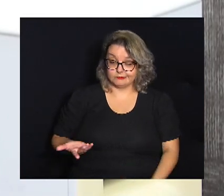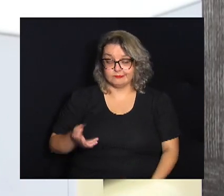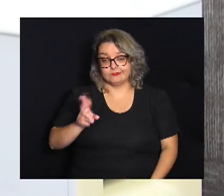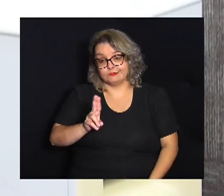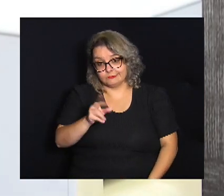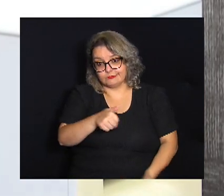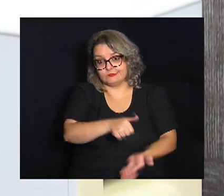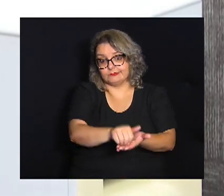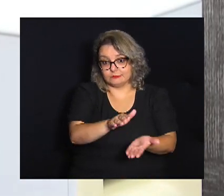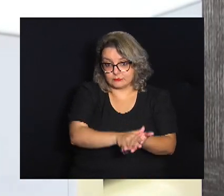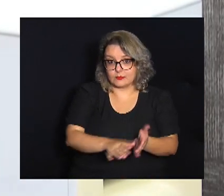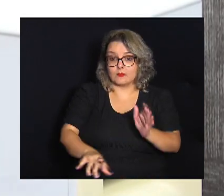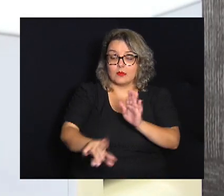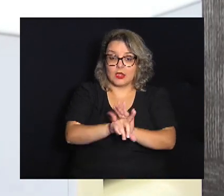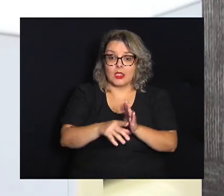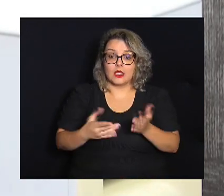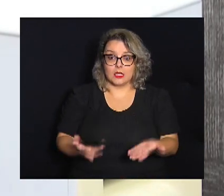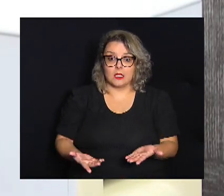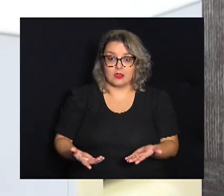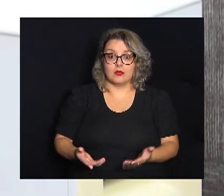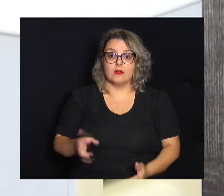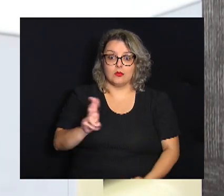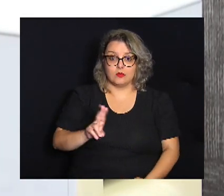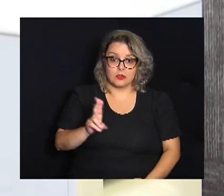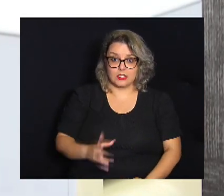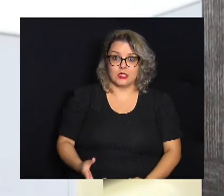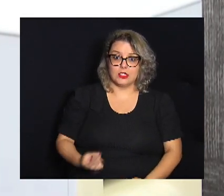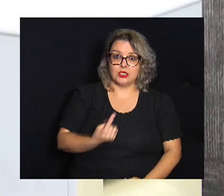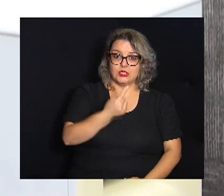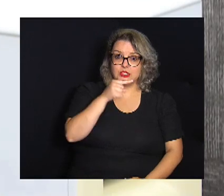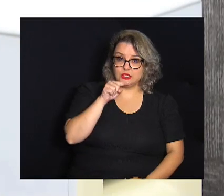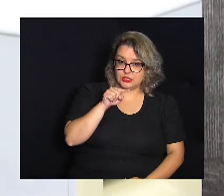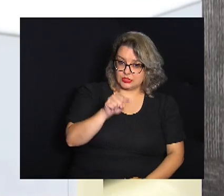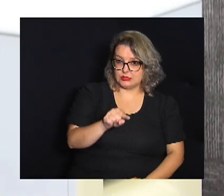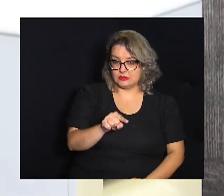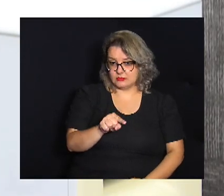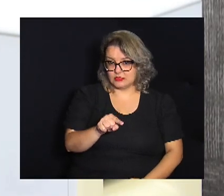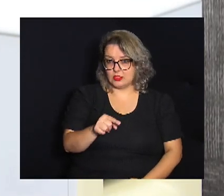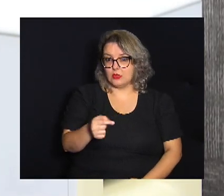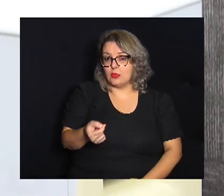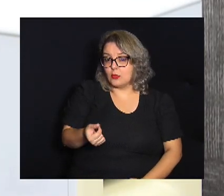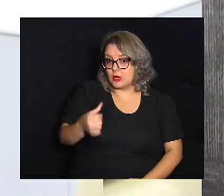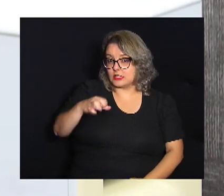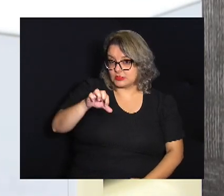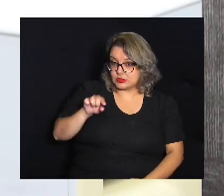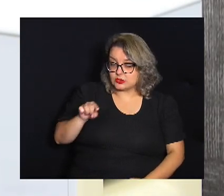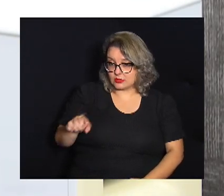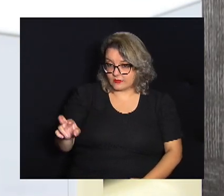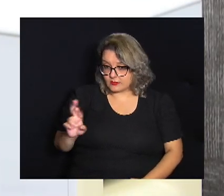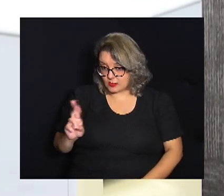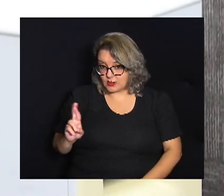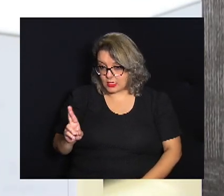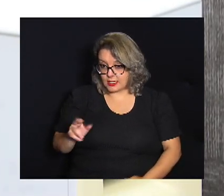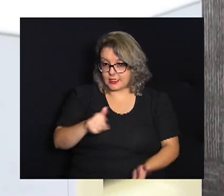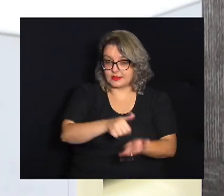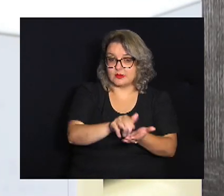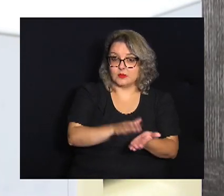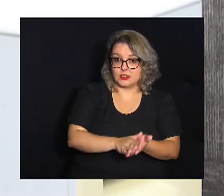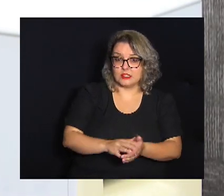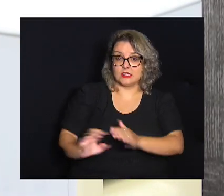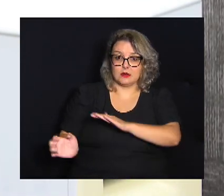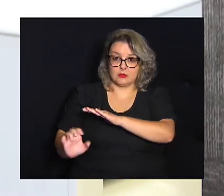lei, ela prevê que para a pessoa física vai de 1.000 a quase 9.000 a multa, e para a pessoa jurídica